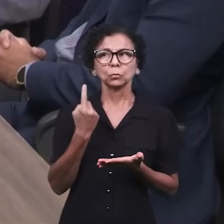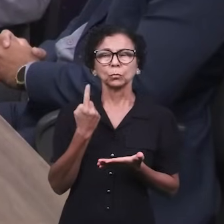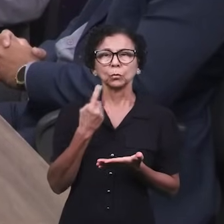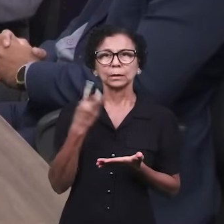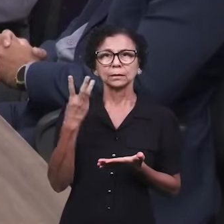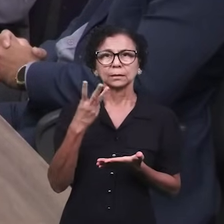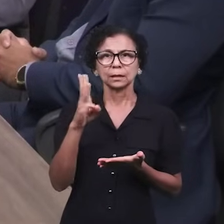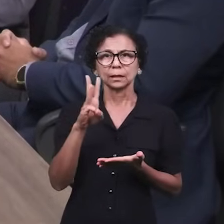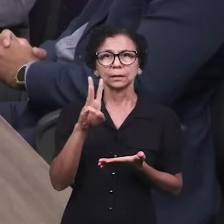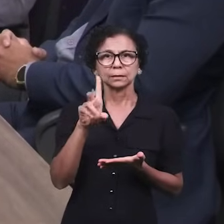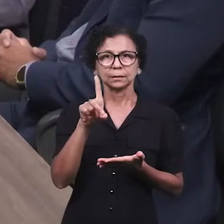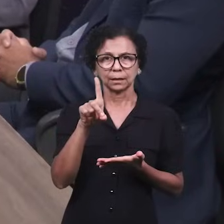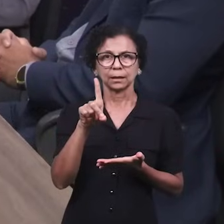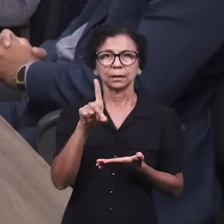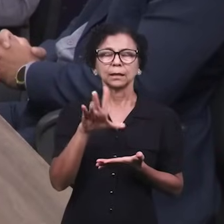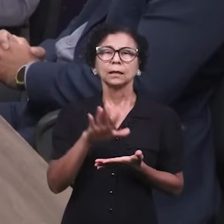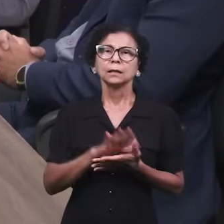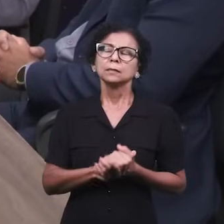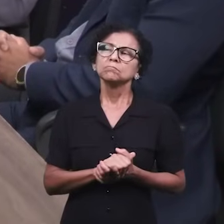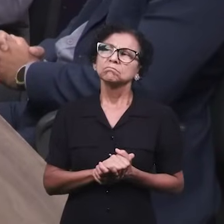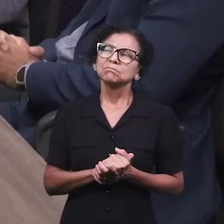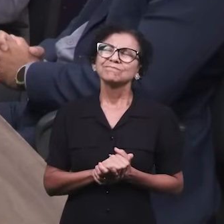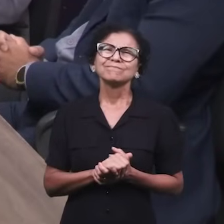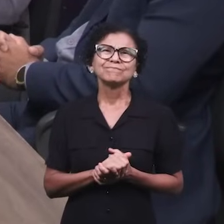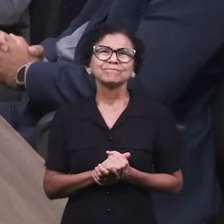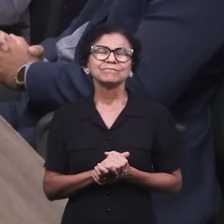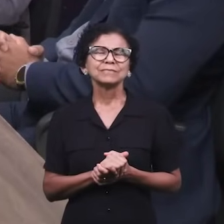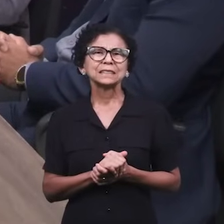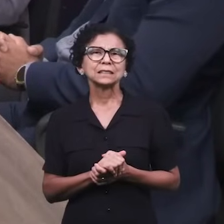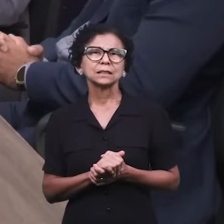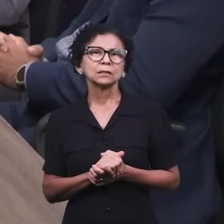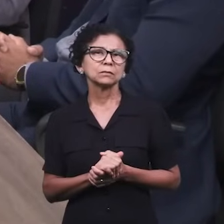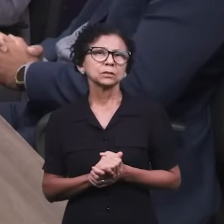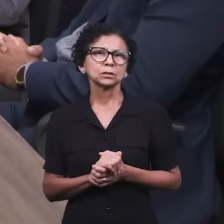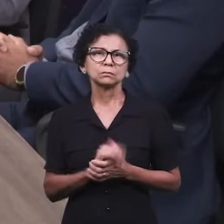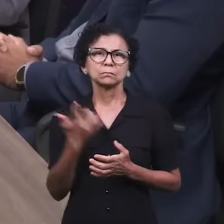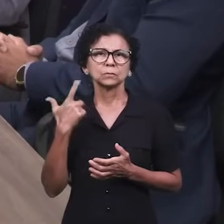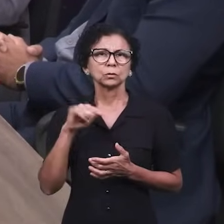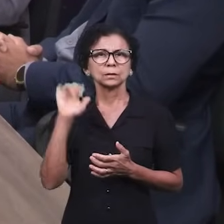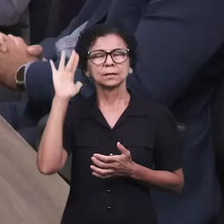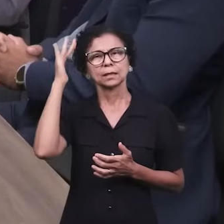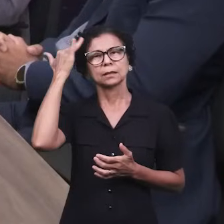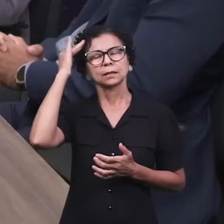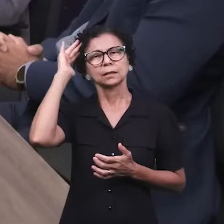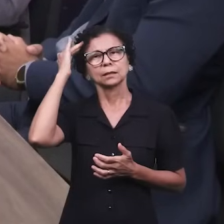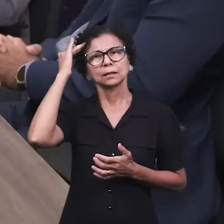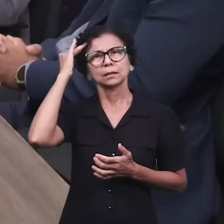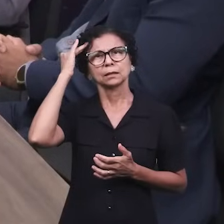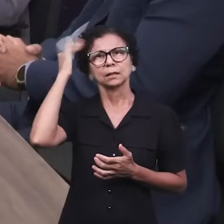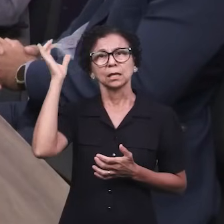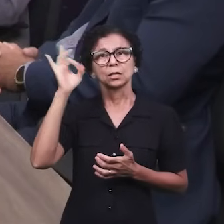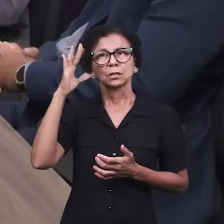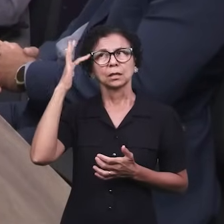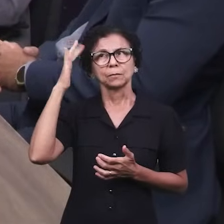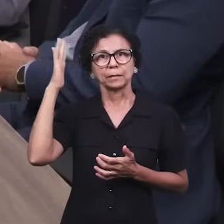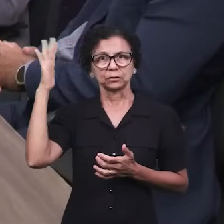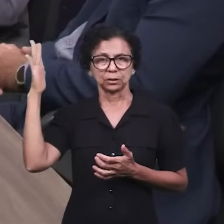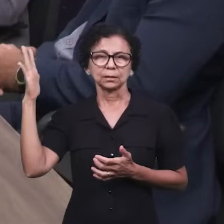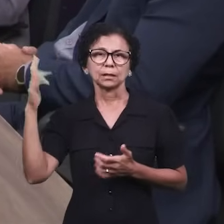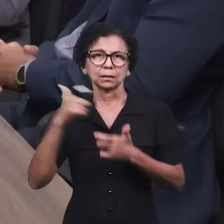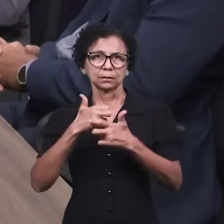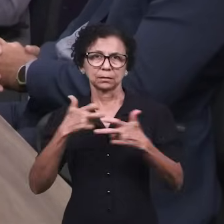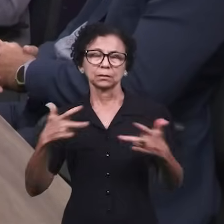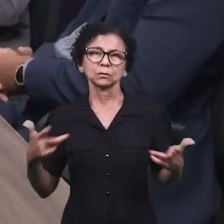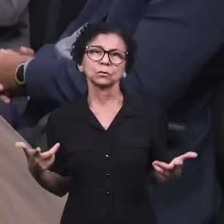experimento aqui falta a 3ª dimensão, e isso tira o nosso poder de discernimento. Nós conseguimos imaginar um monte de